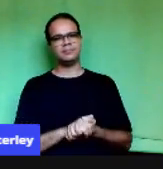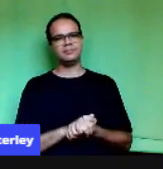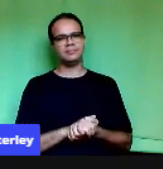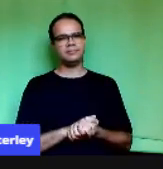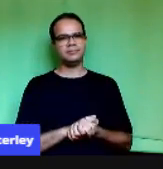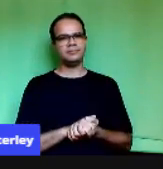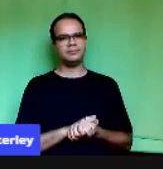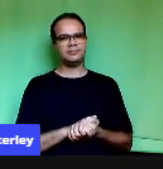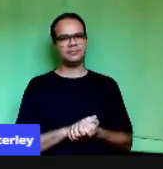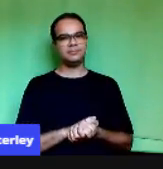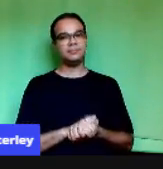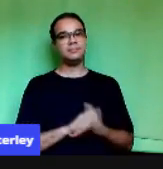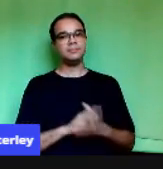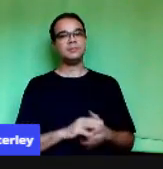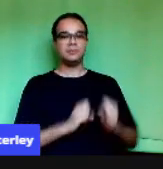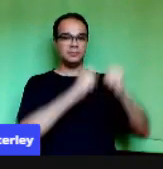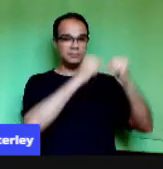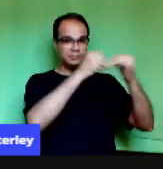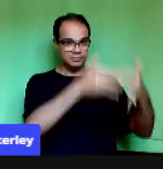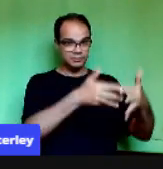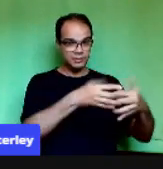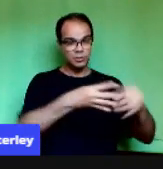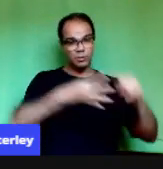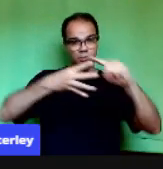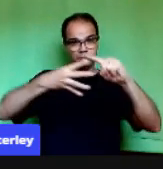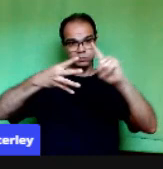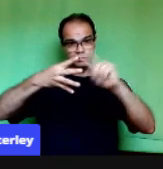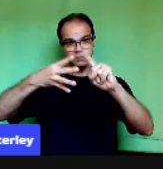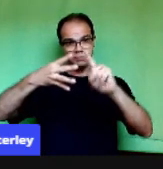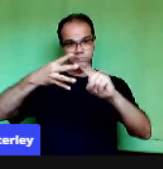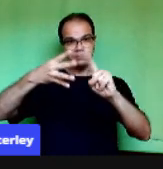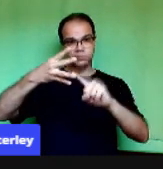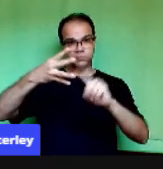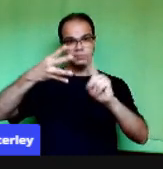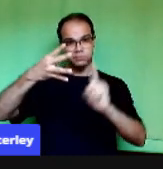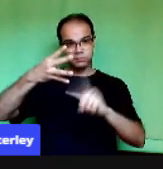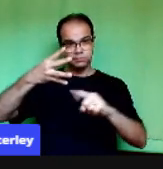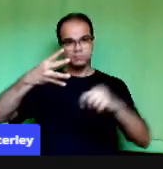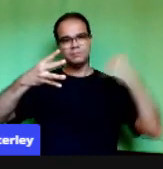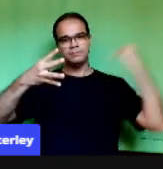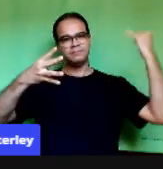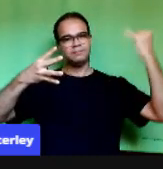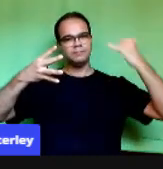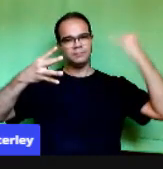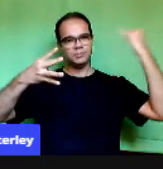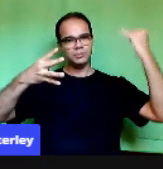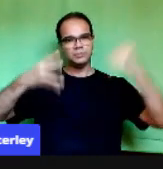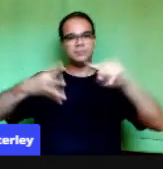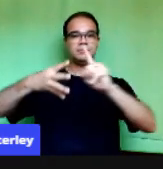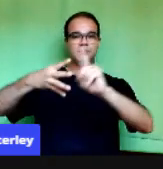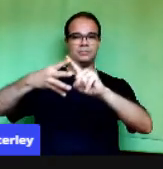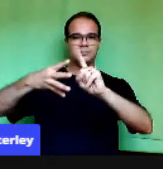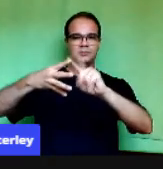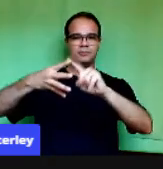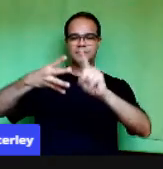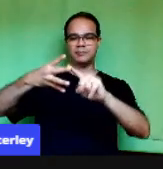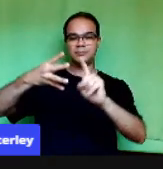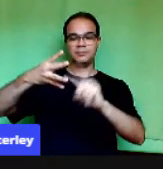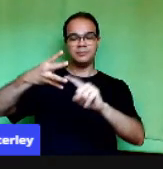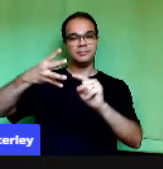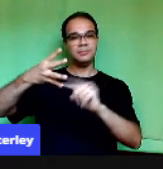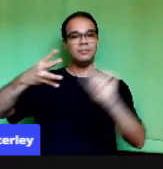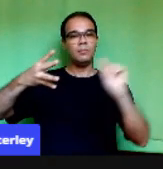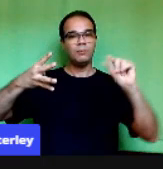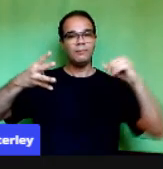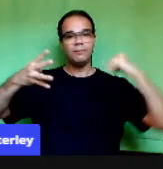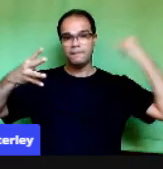ter 4 focos muito interessantes: coordenador, diretor, professor, para que nós possamos trabalhar com esses